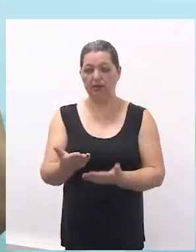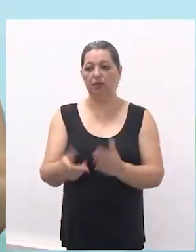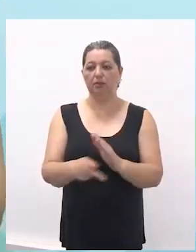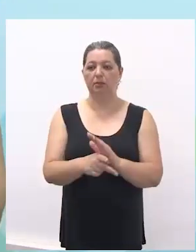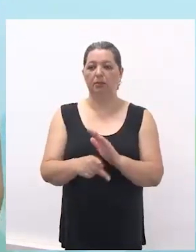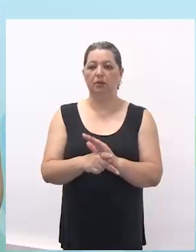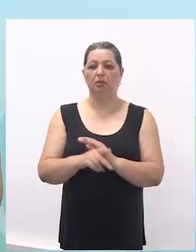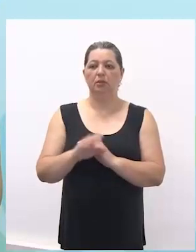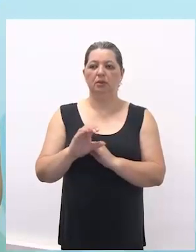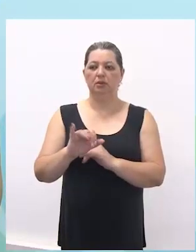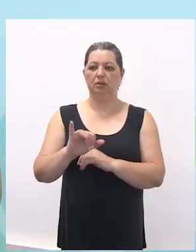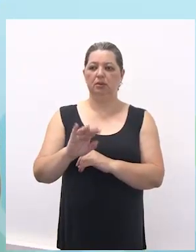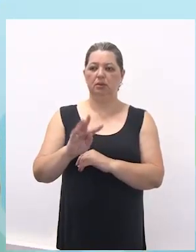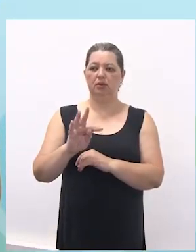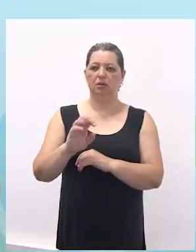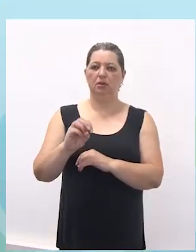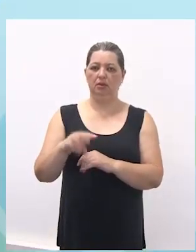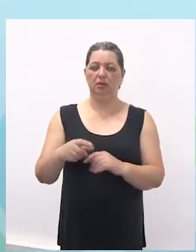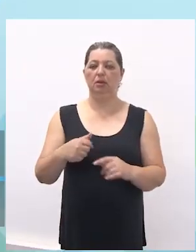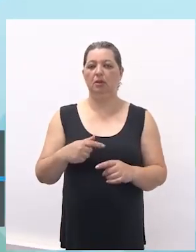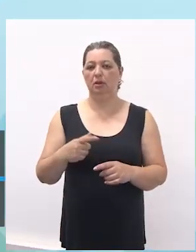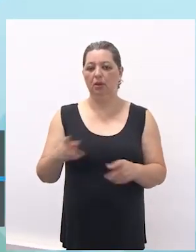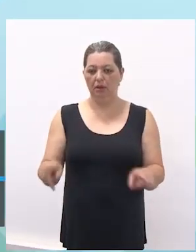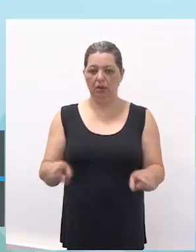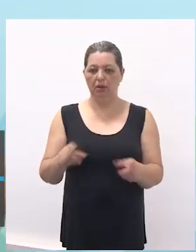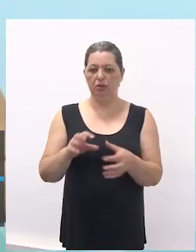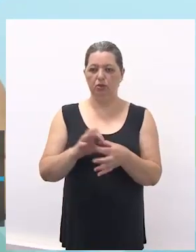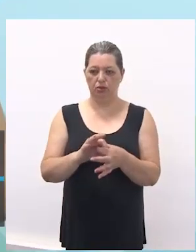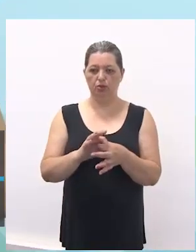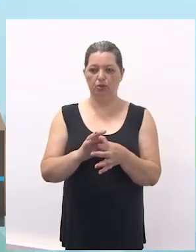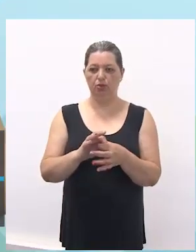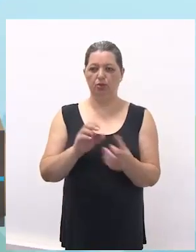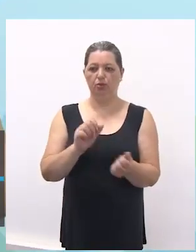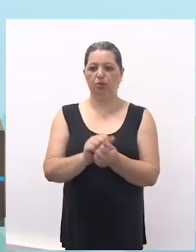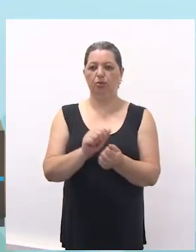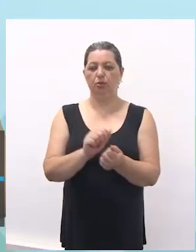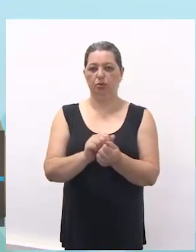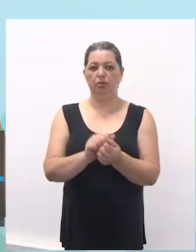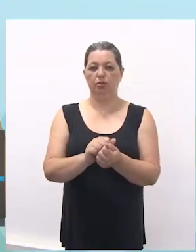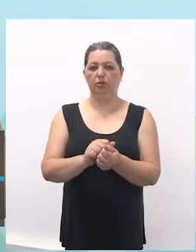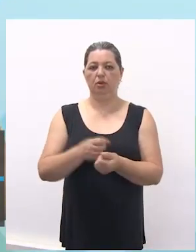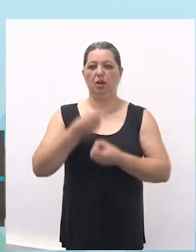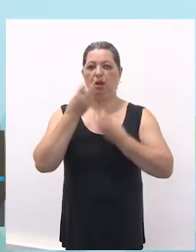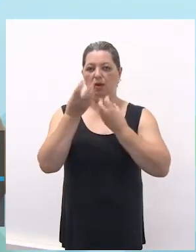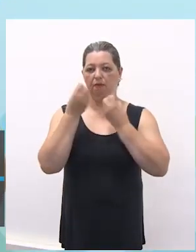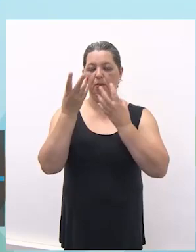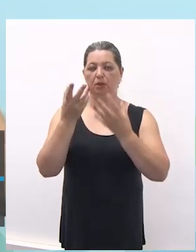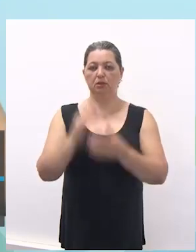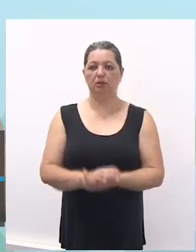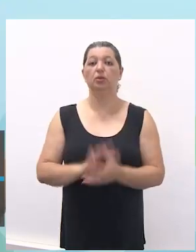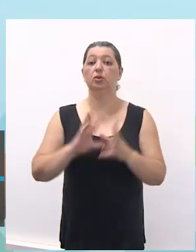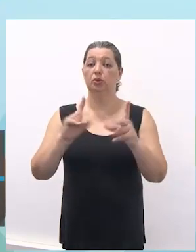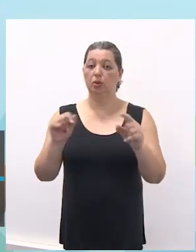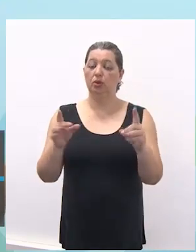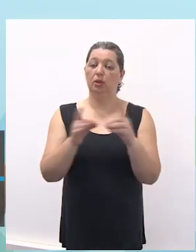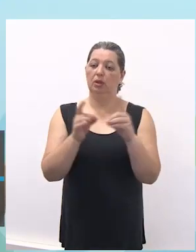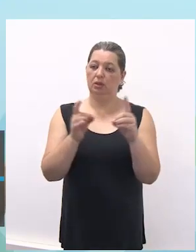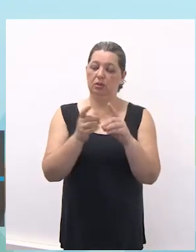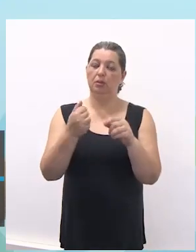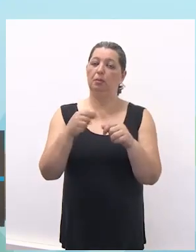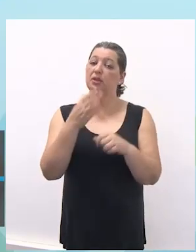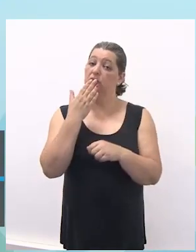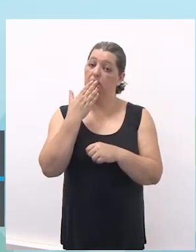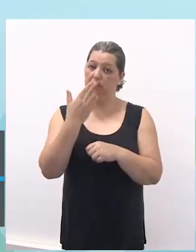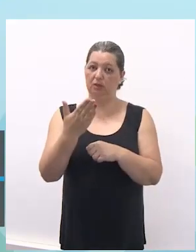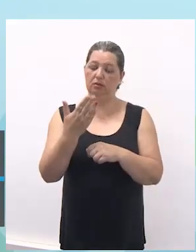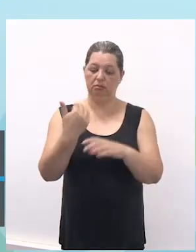que está junto com a gente nessas formações, eles vão dar todo o atendimento aí para vocês, tá? Mas a gente precisa que vocês abram uma